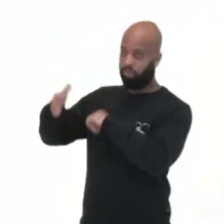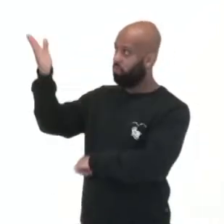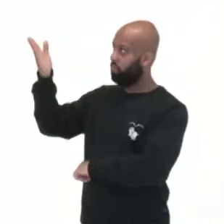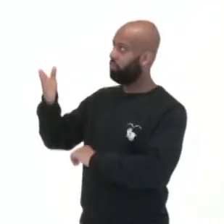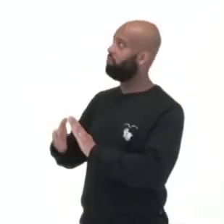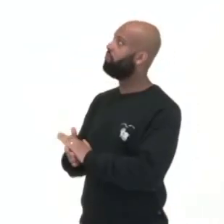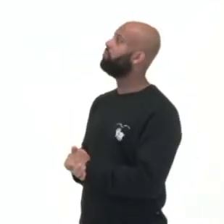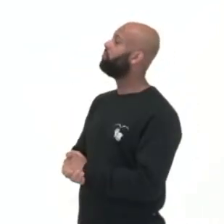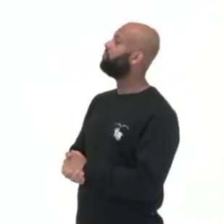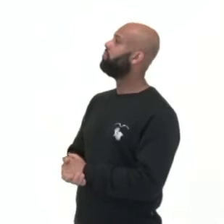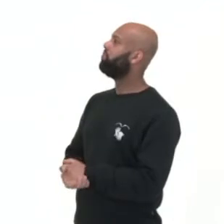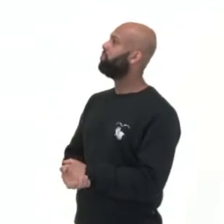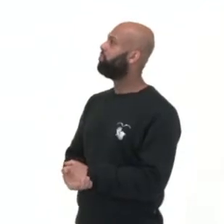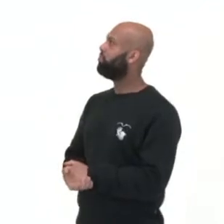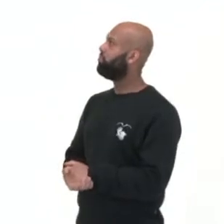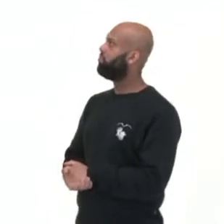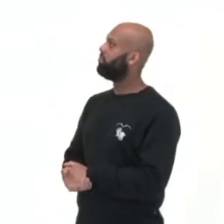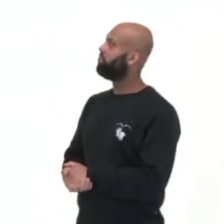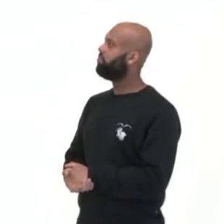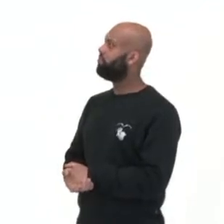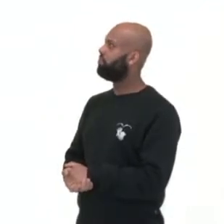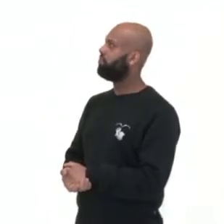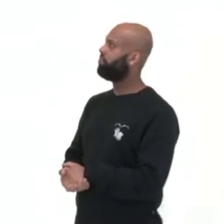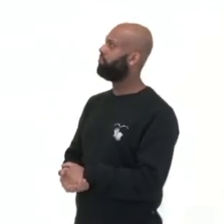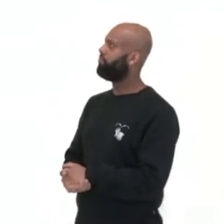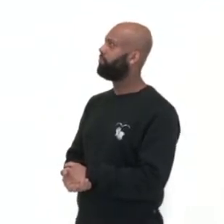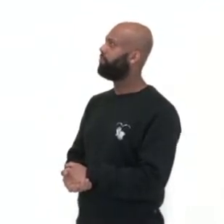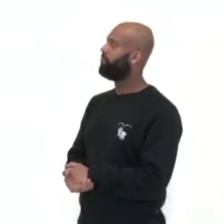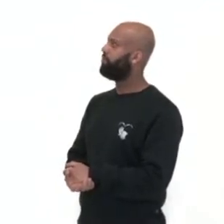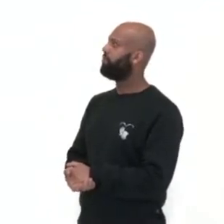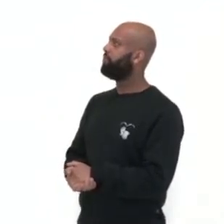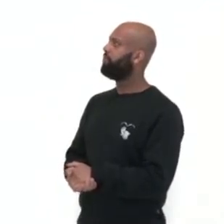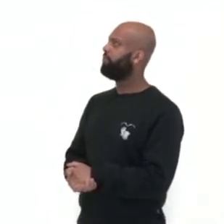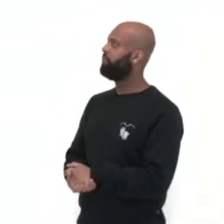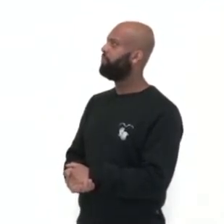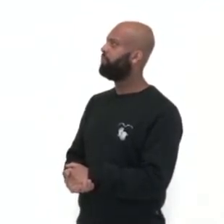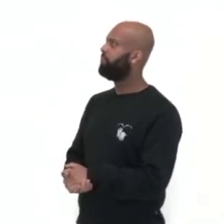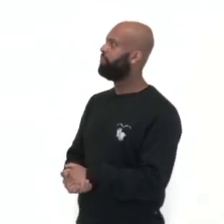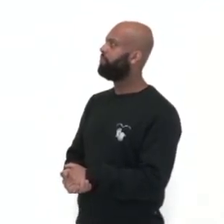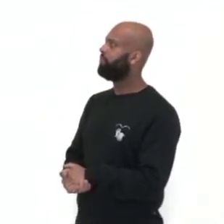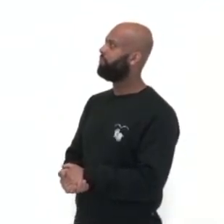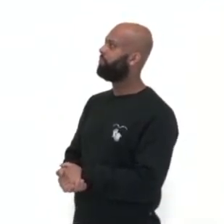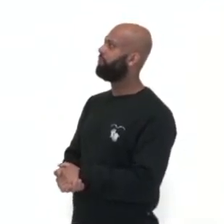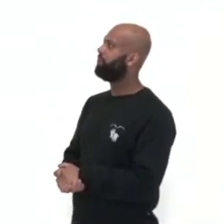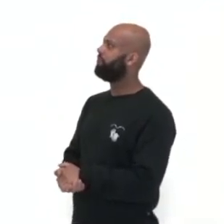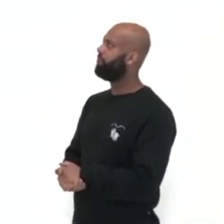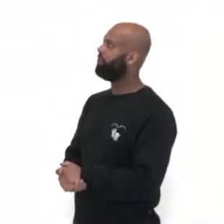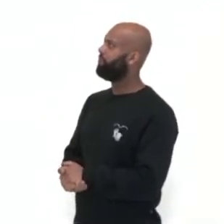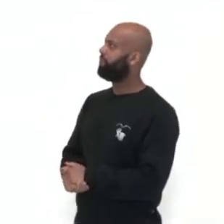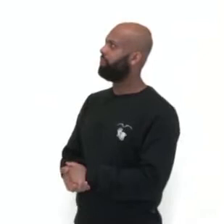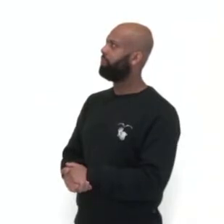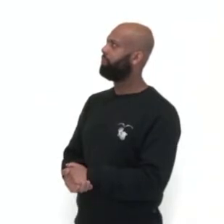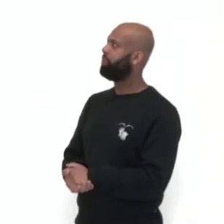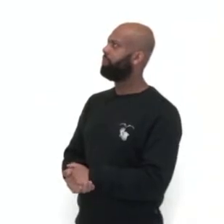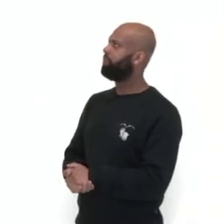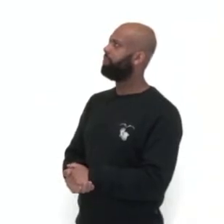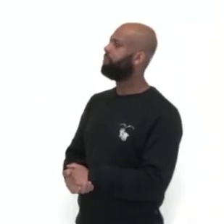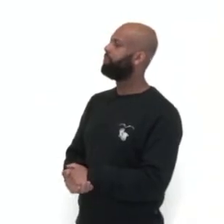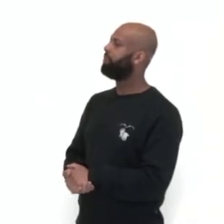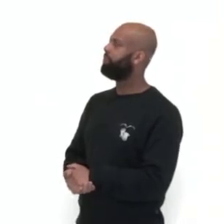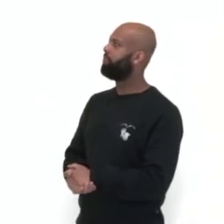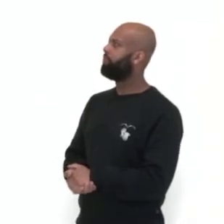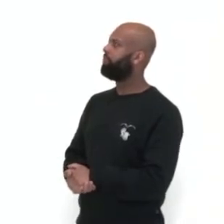¿Qué soñaste? Estaba por ahí y me encontré con una idea. Era una idea linda, interesante, nada genial, pero una idea al final.